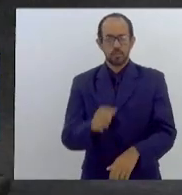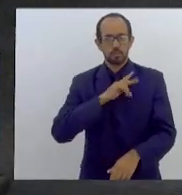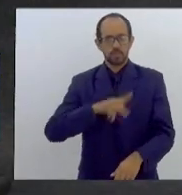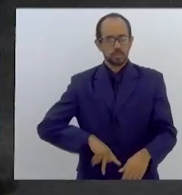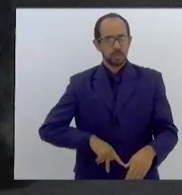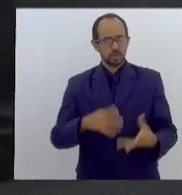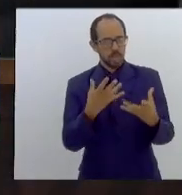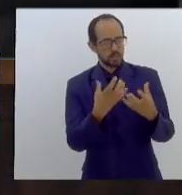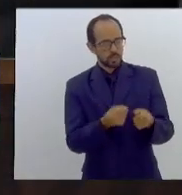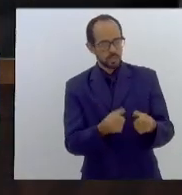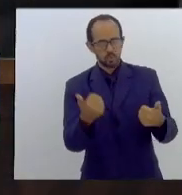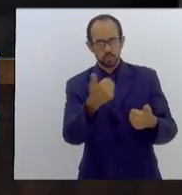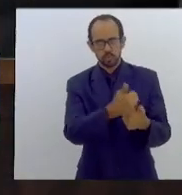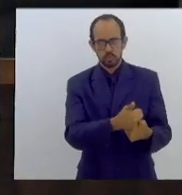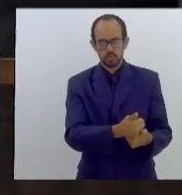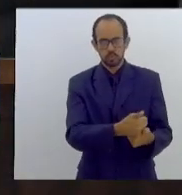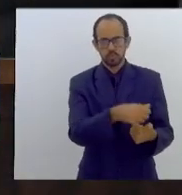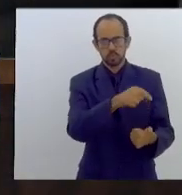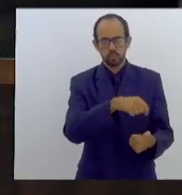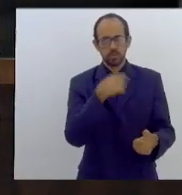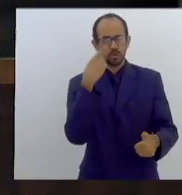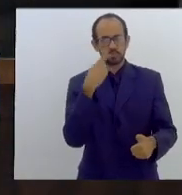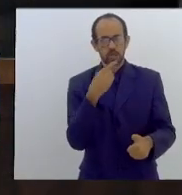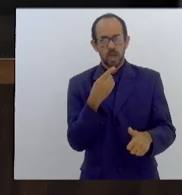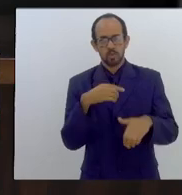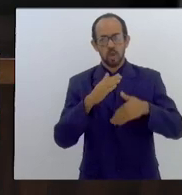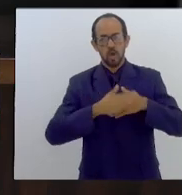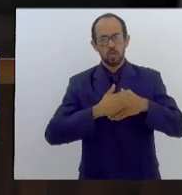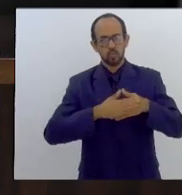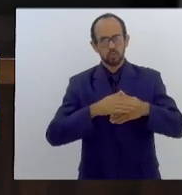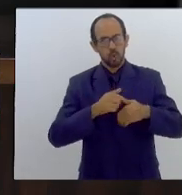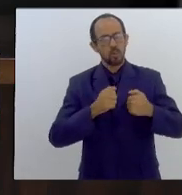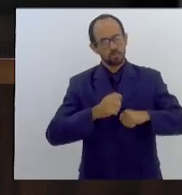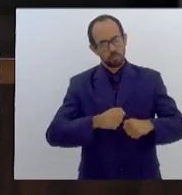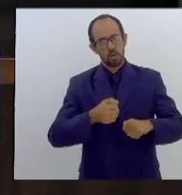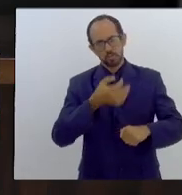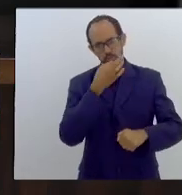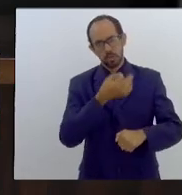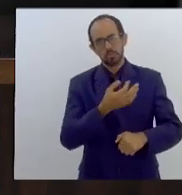sendo substitutivo, deputado autor poderá dar o parecer, deputado Luiz Paulo.